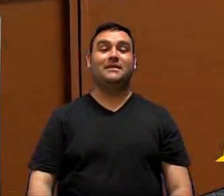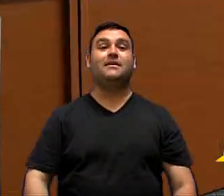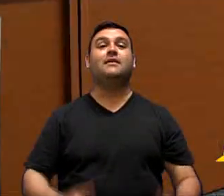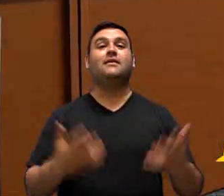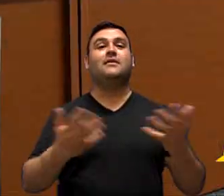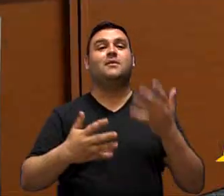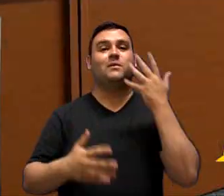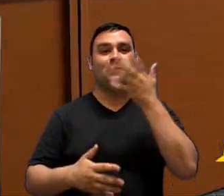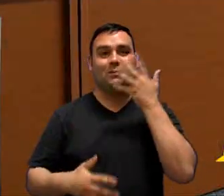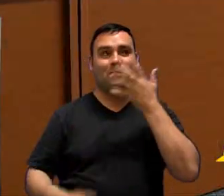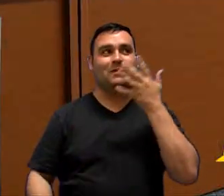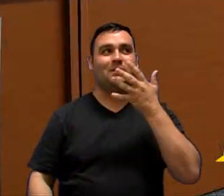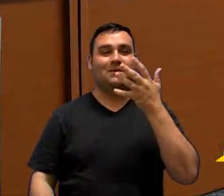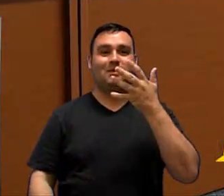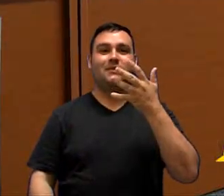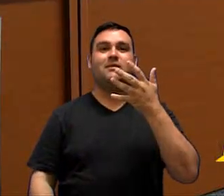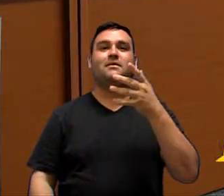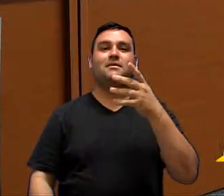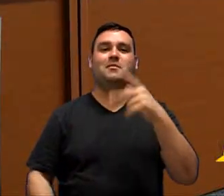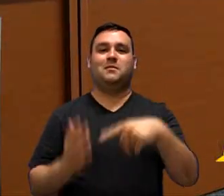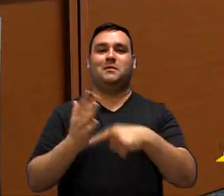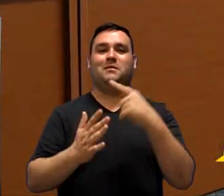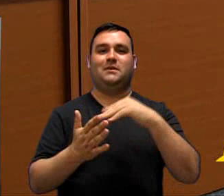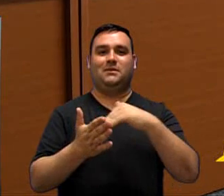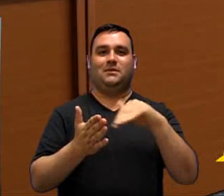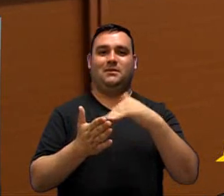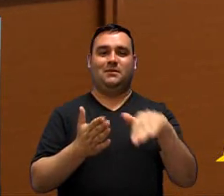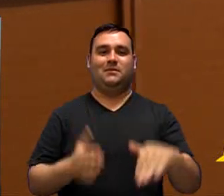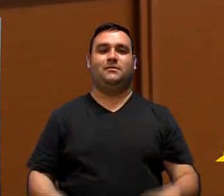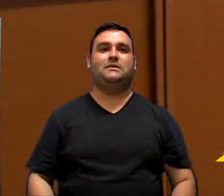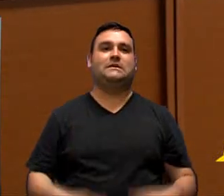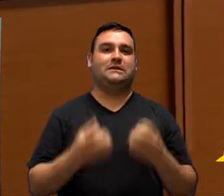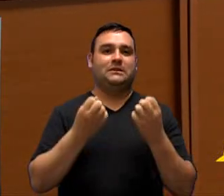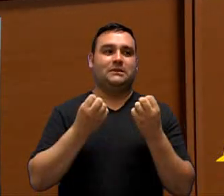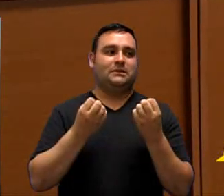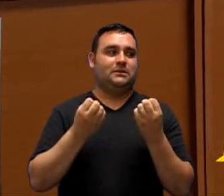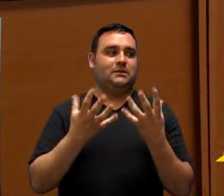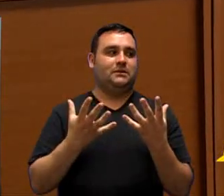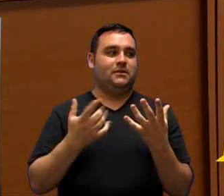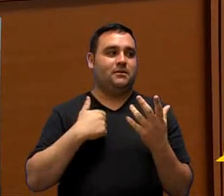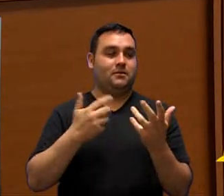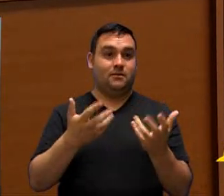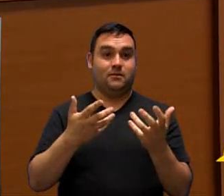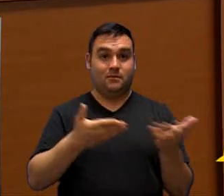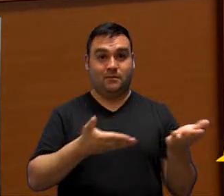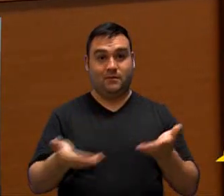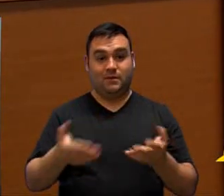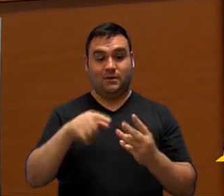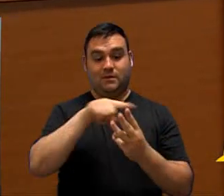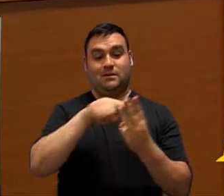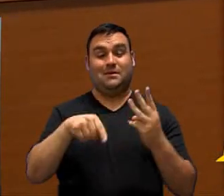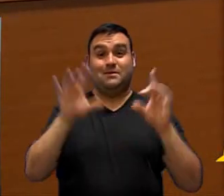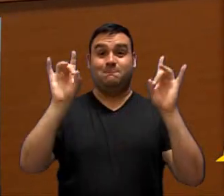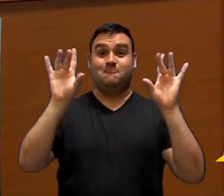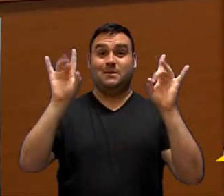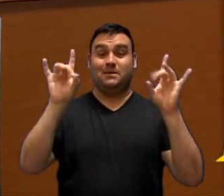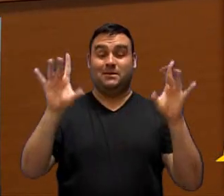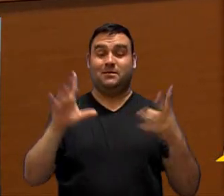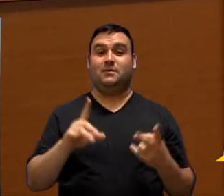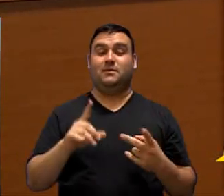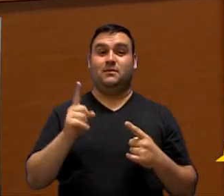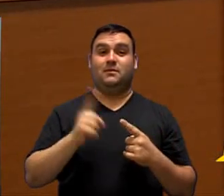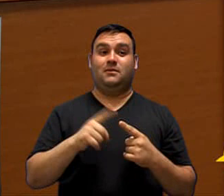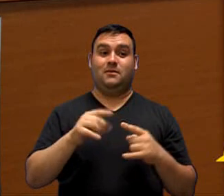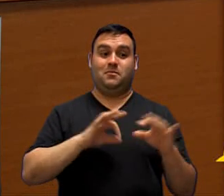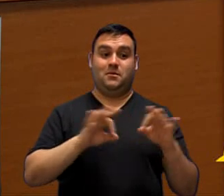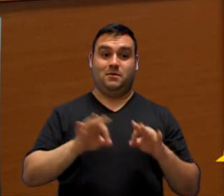Passo agora a palavra para o primeiro secretário. Bom, eu queria chamar agora três convidados especiais que